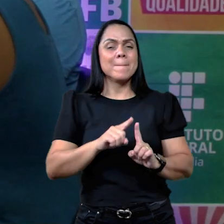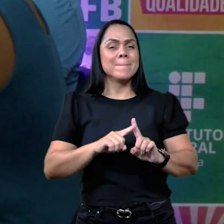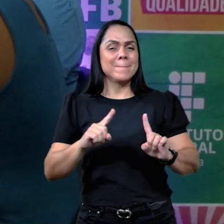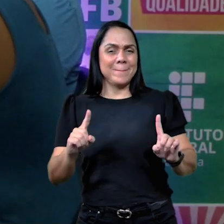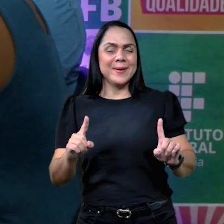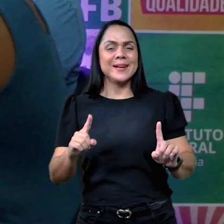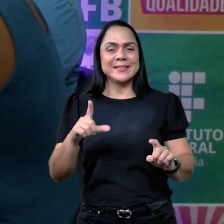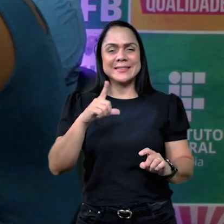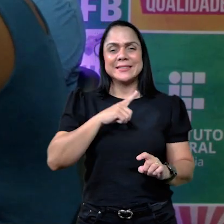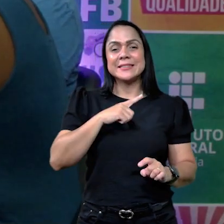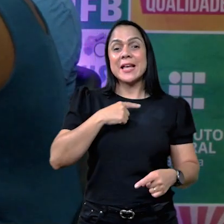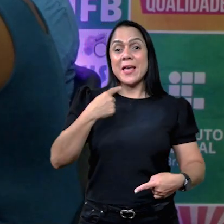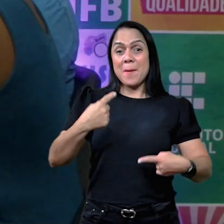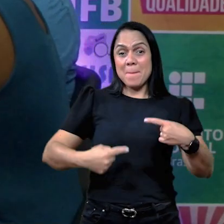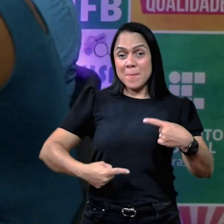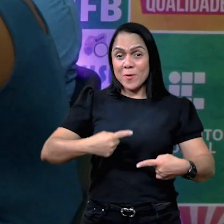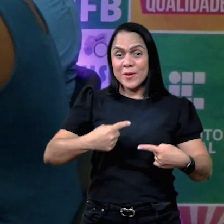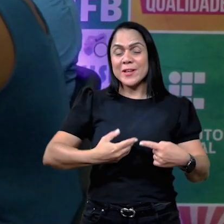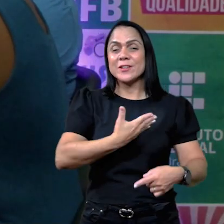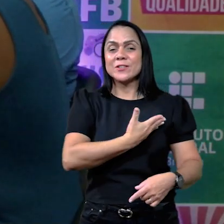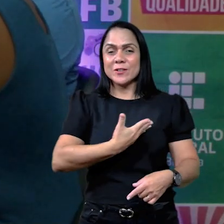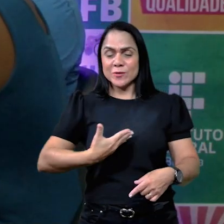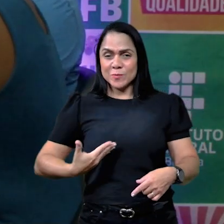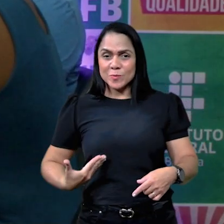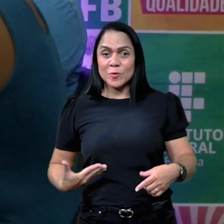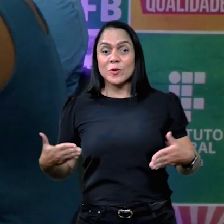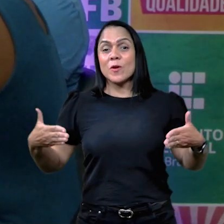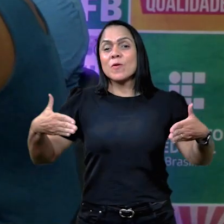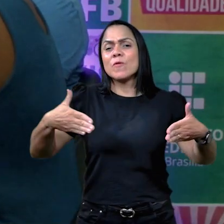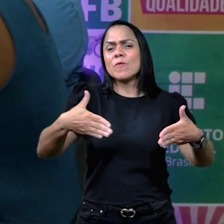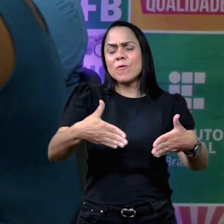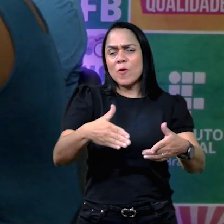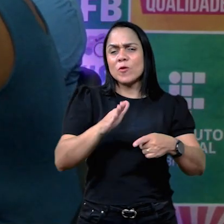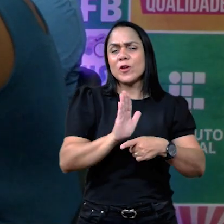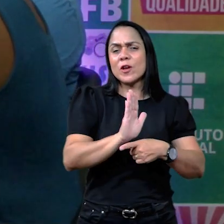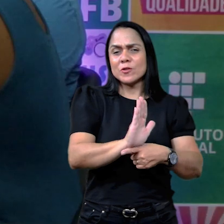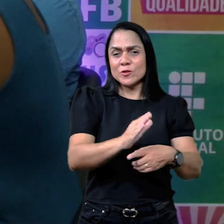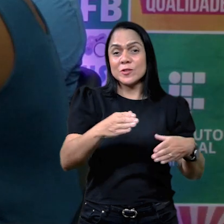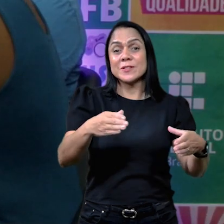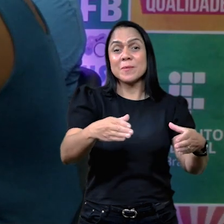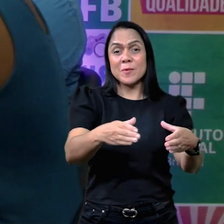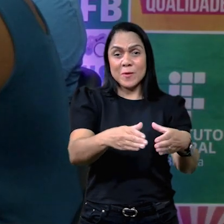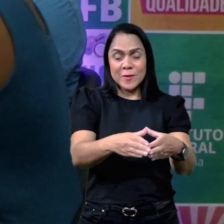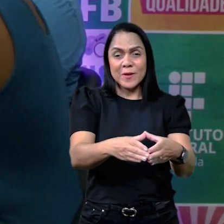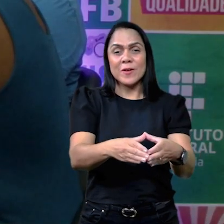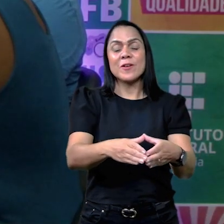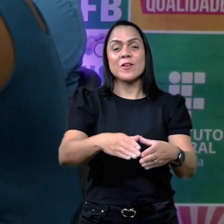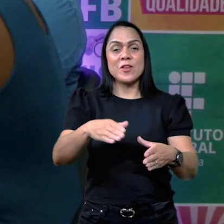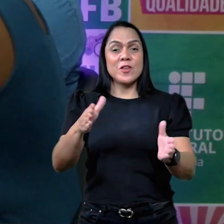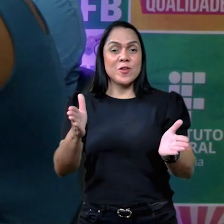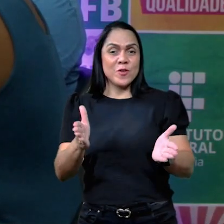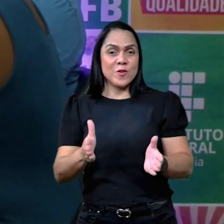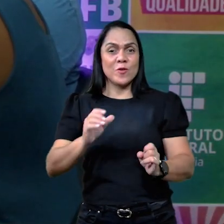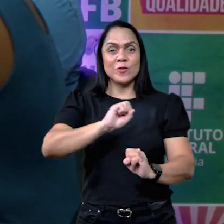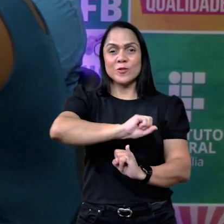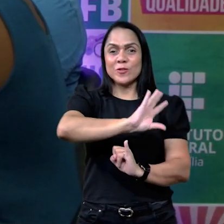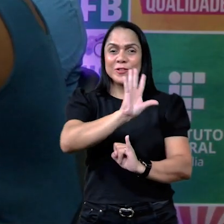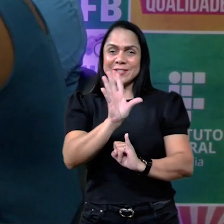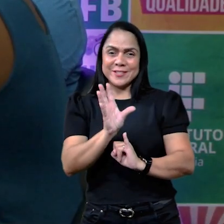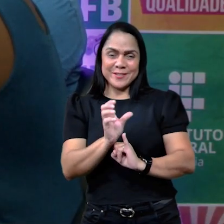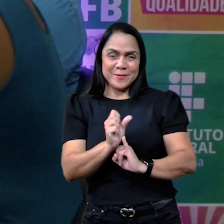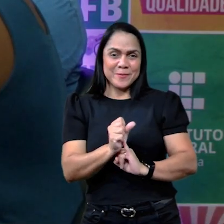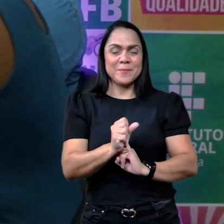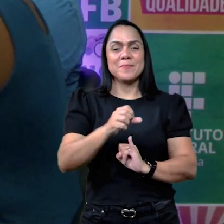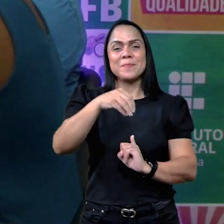políticas públicas voltadas a reduzir essas desigualdades a essa população. E é sobre isso que o Estação IFB